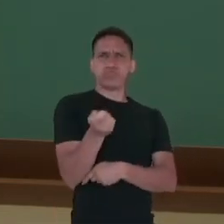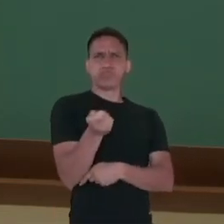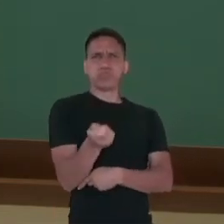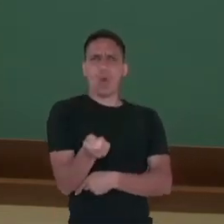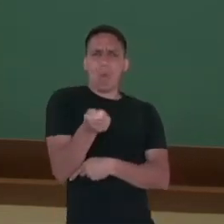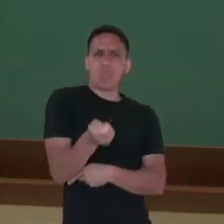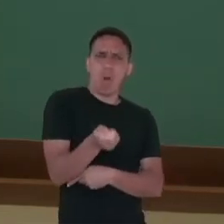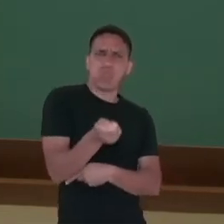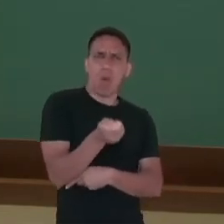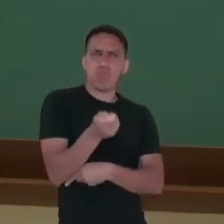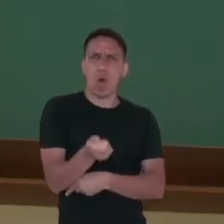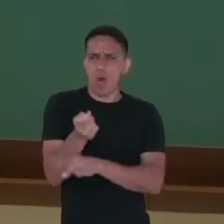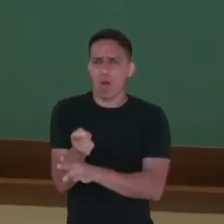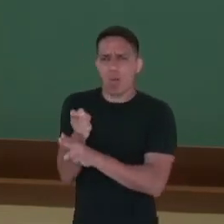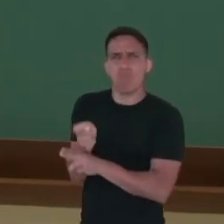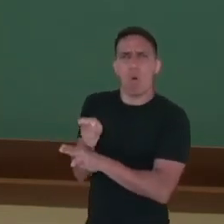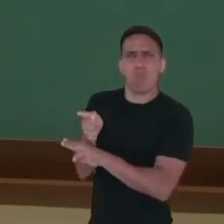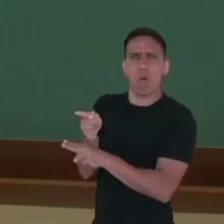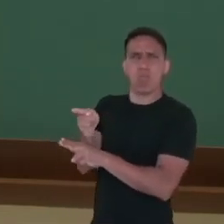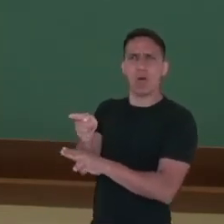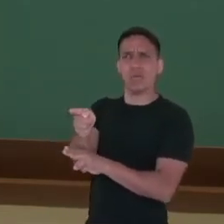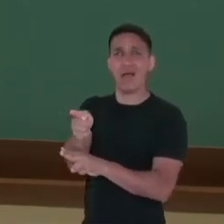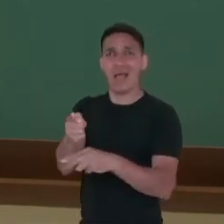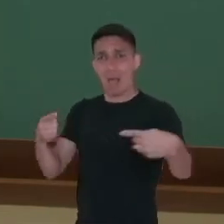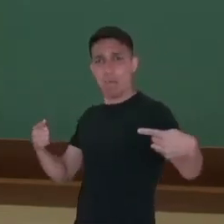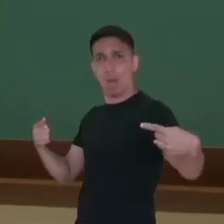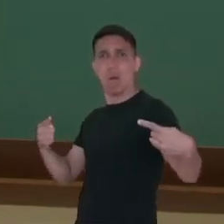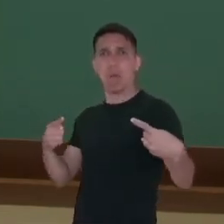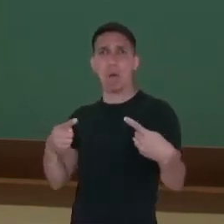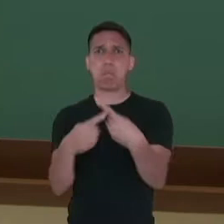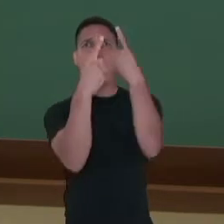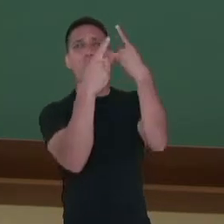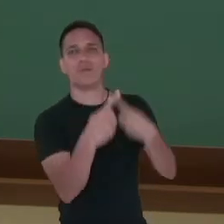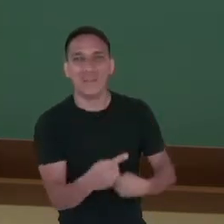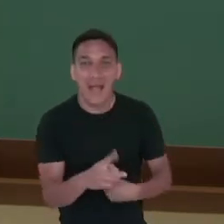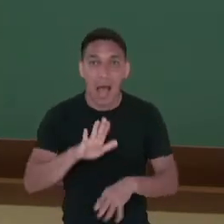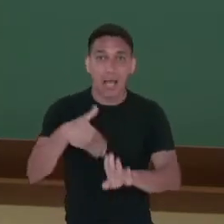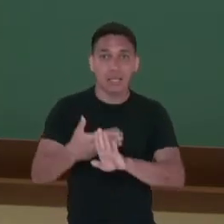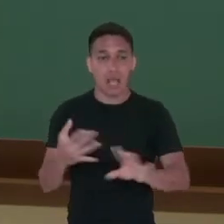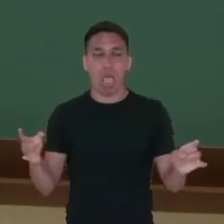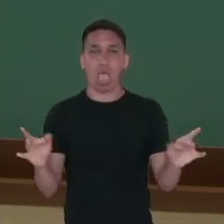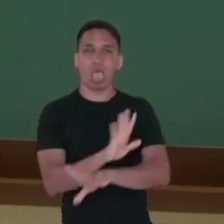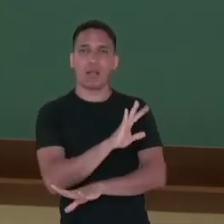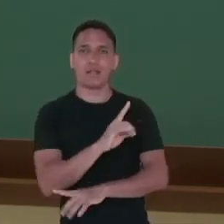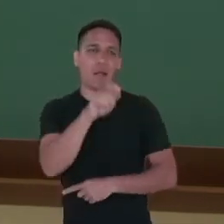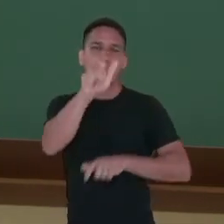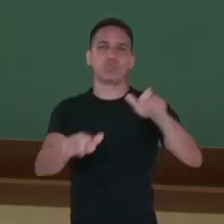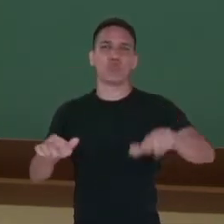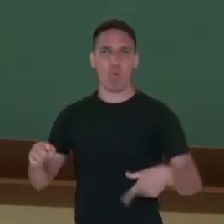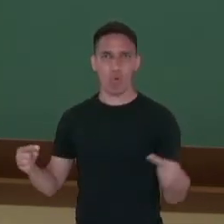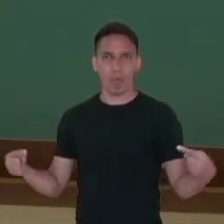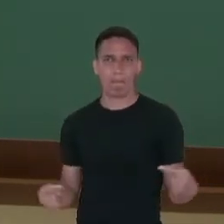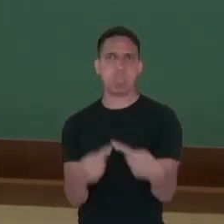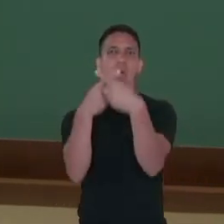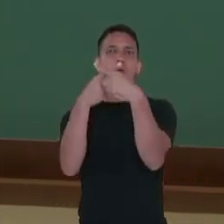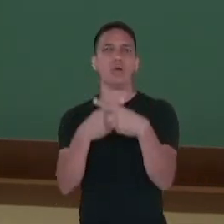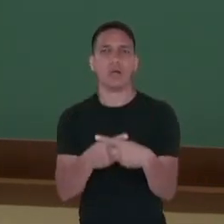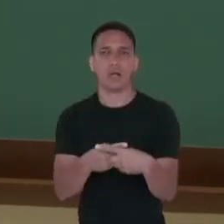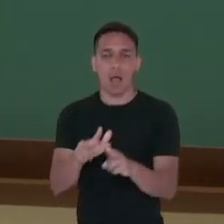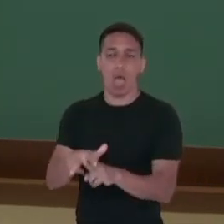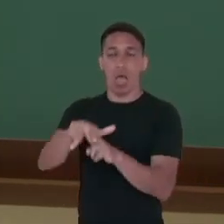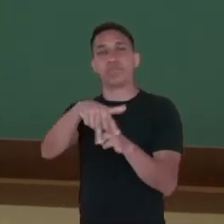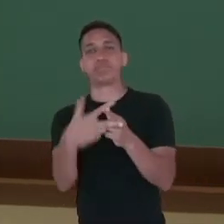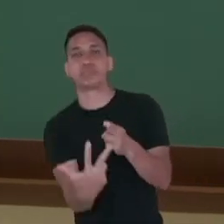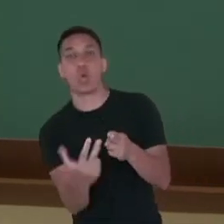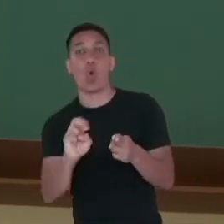no meio, e a ideia é que cada um tentasse derrubar ou acertar o oponente, né, enfim, derrubá-lo do cavalo ou